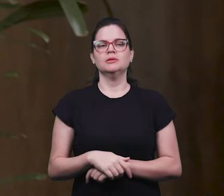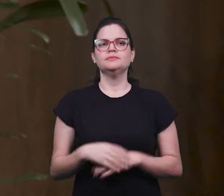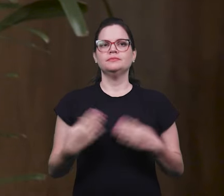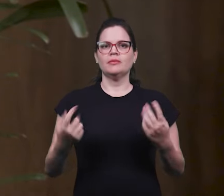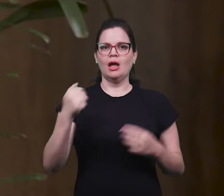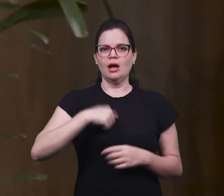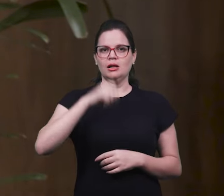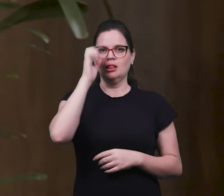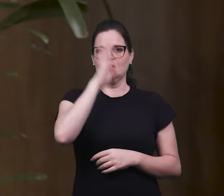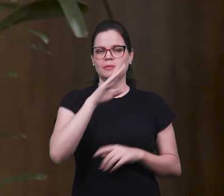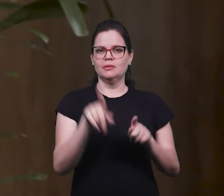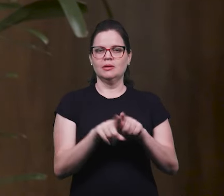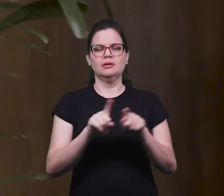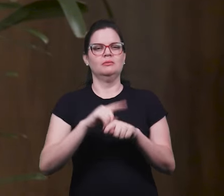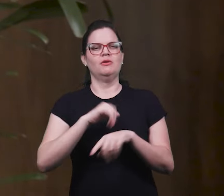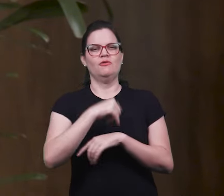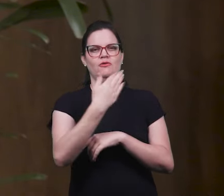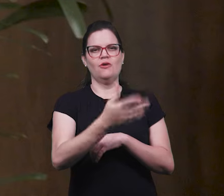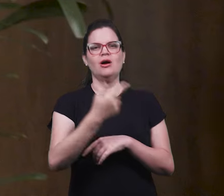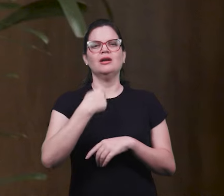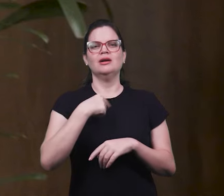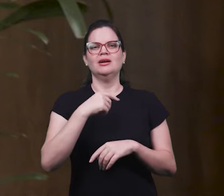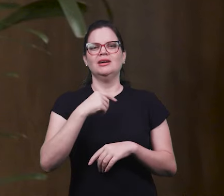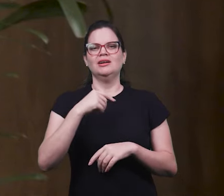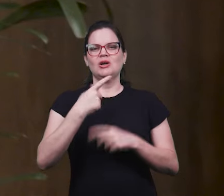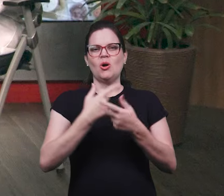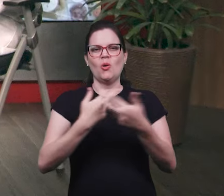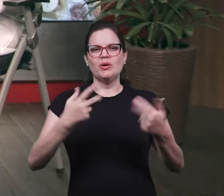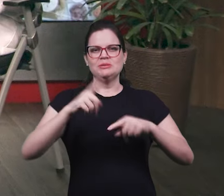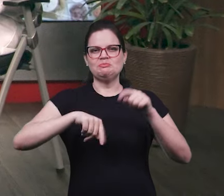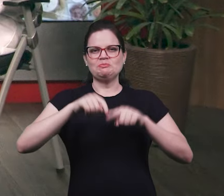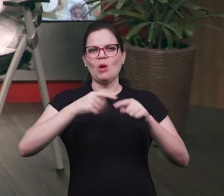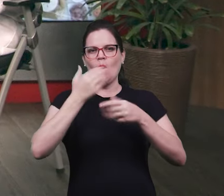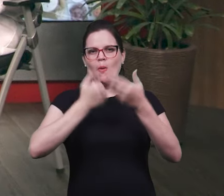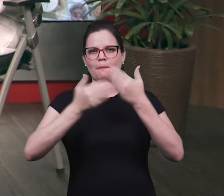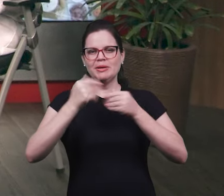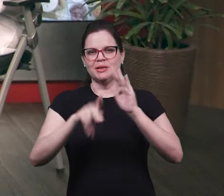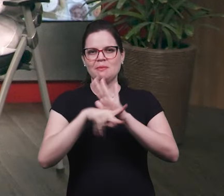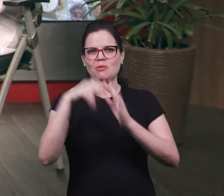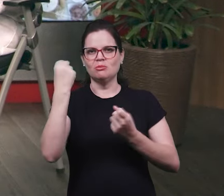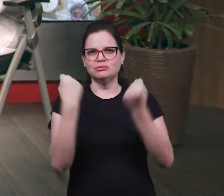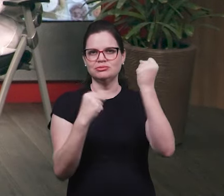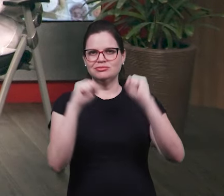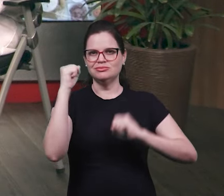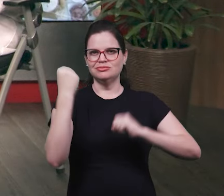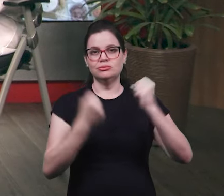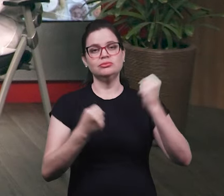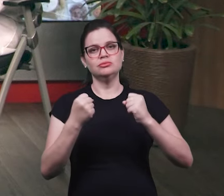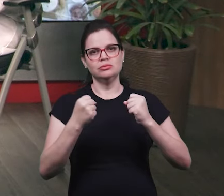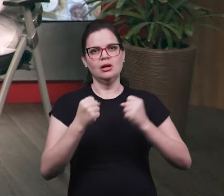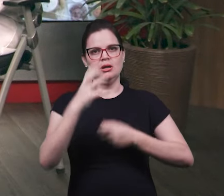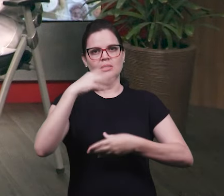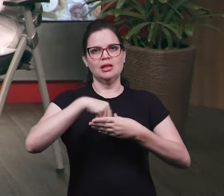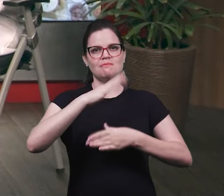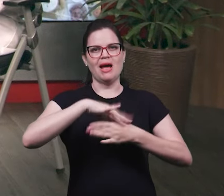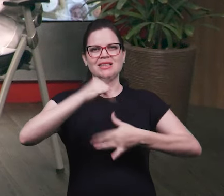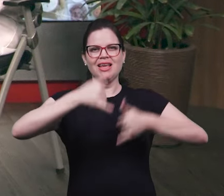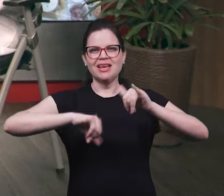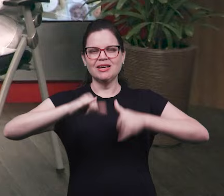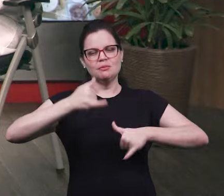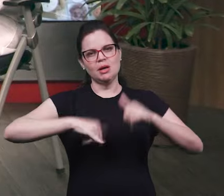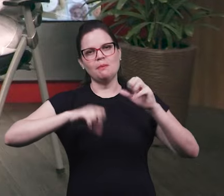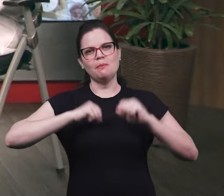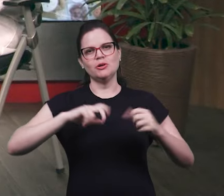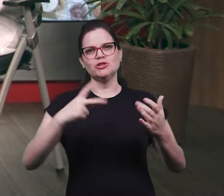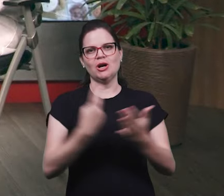também os produtos industrializados eles estão muito em alta né e o risco de doença vem aumentando porque por